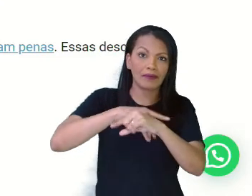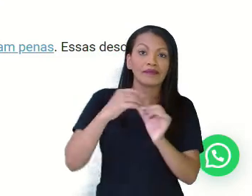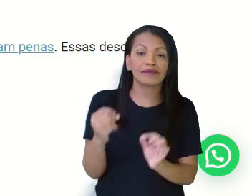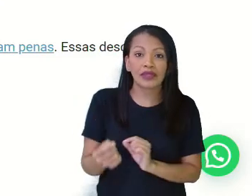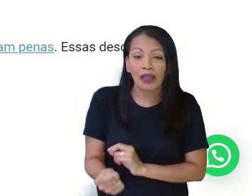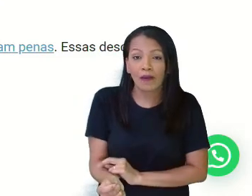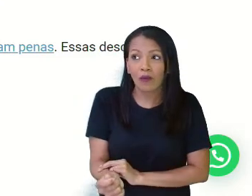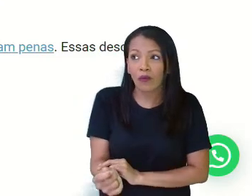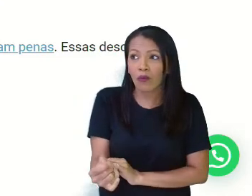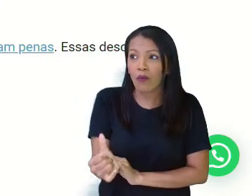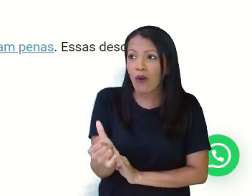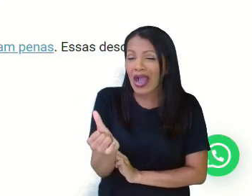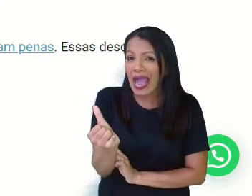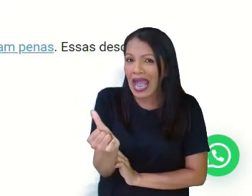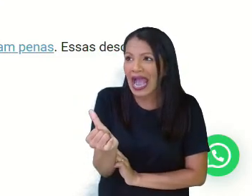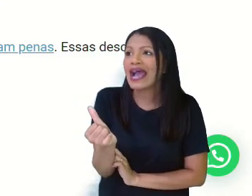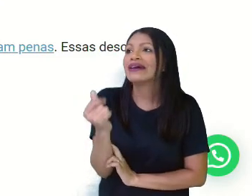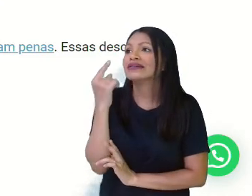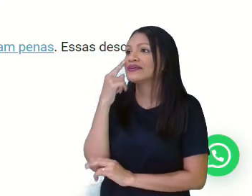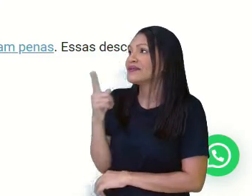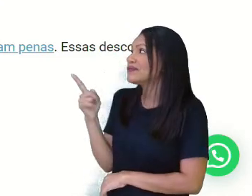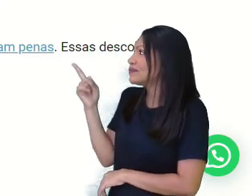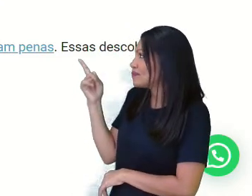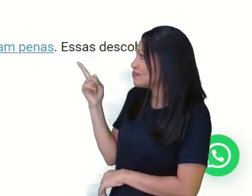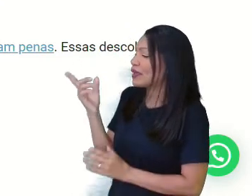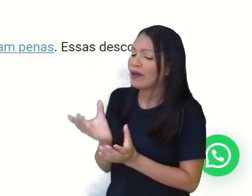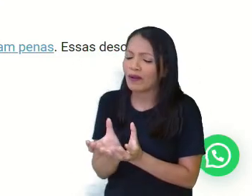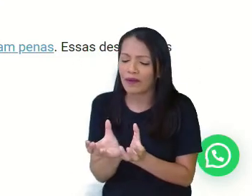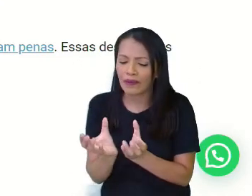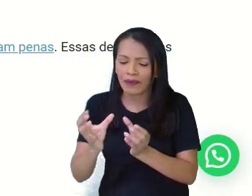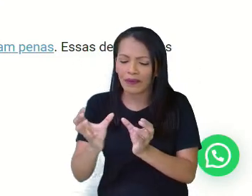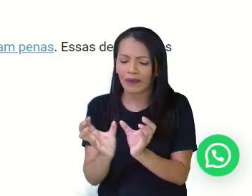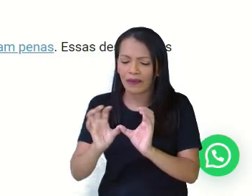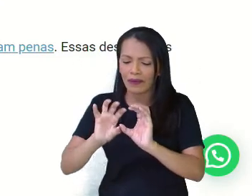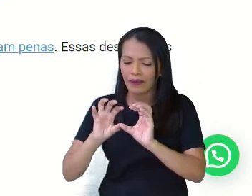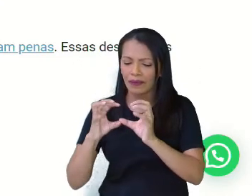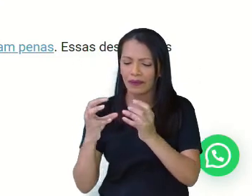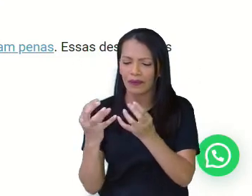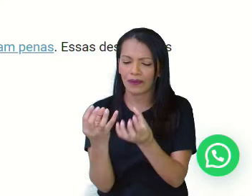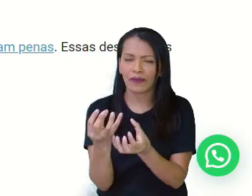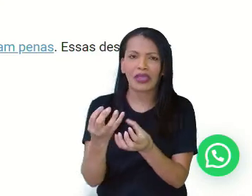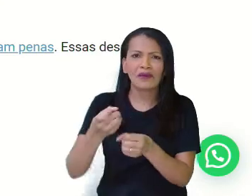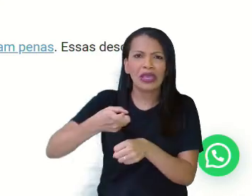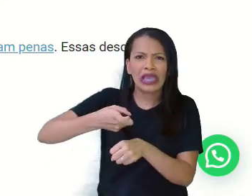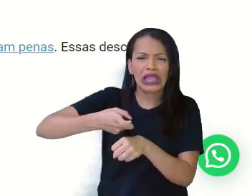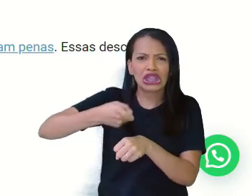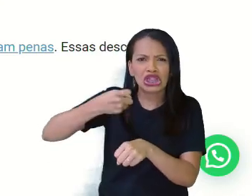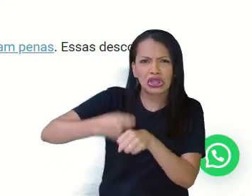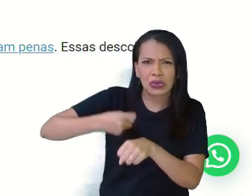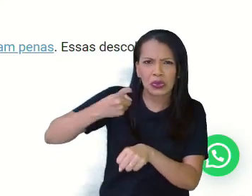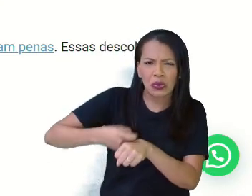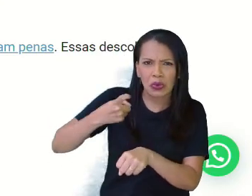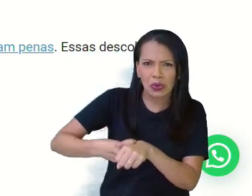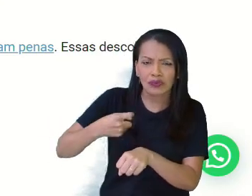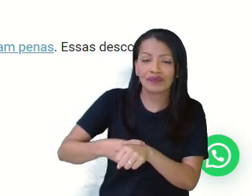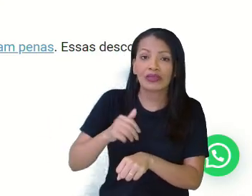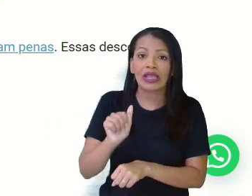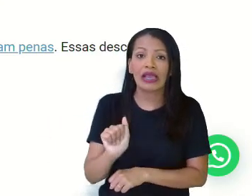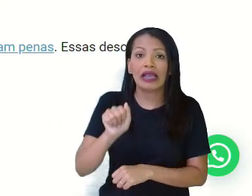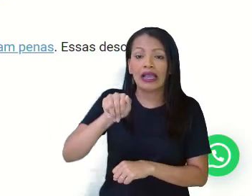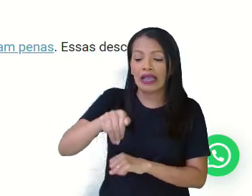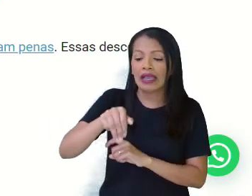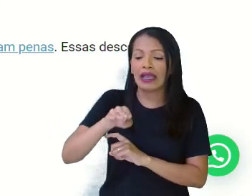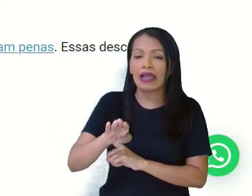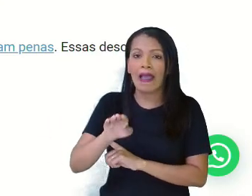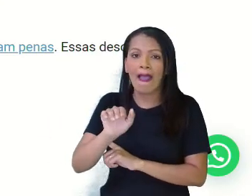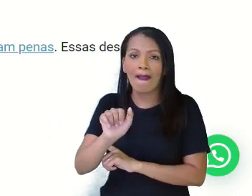quase intactas estava presente em âmbar, um material fossilizado liberado pelas plantas,